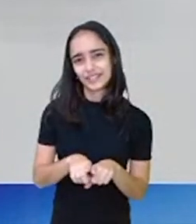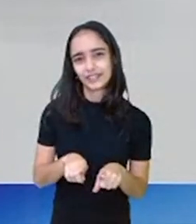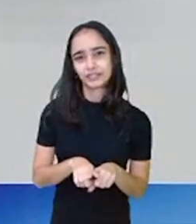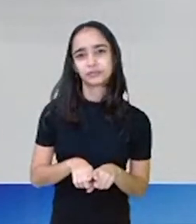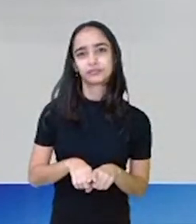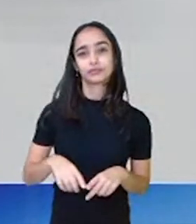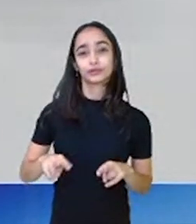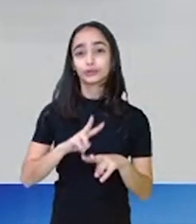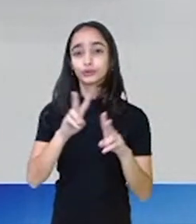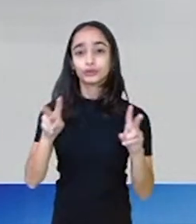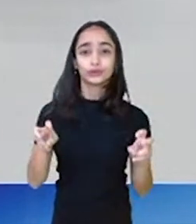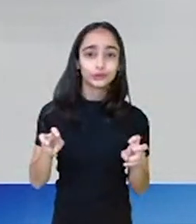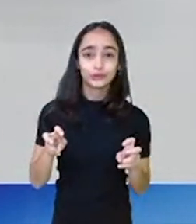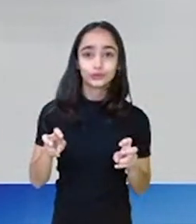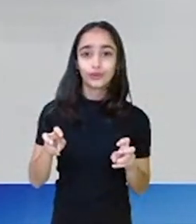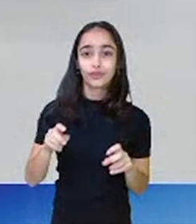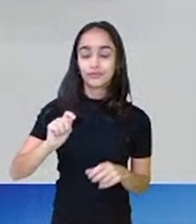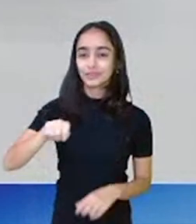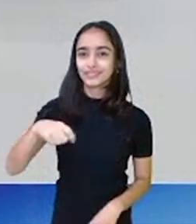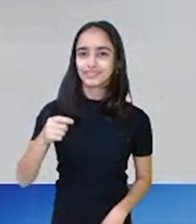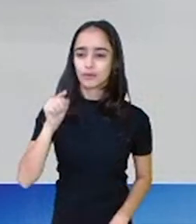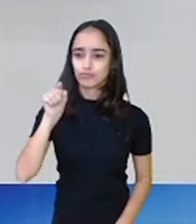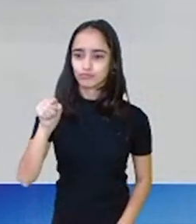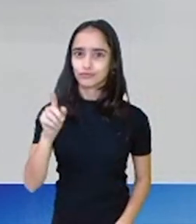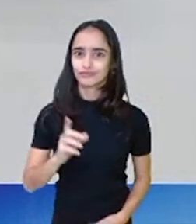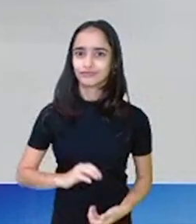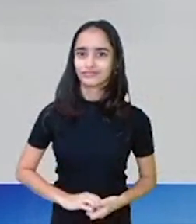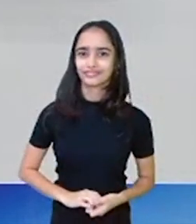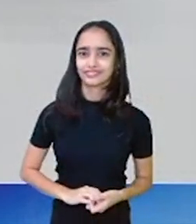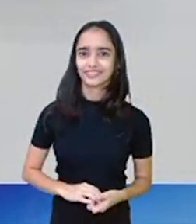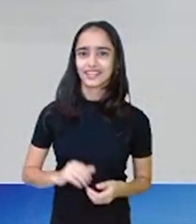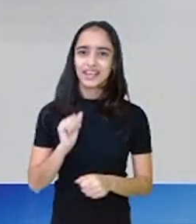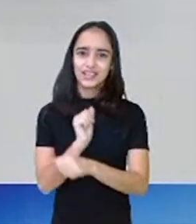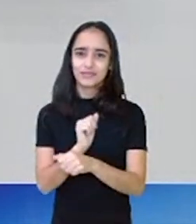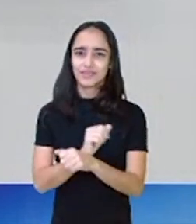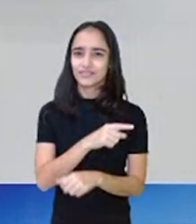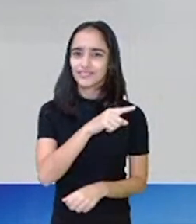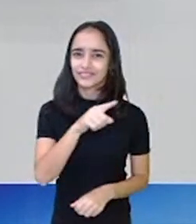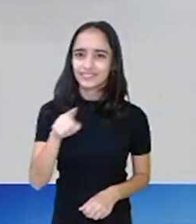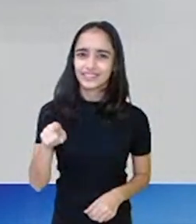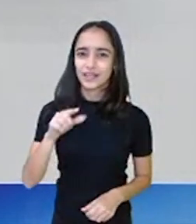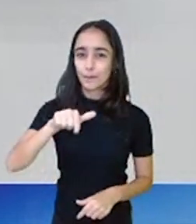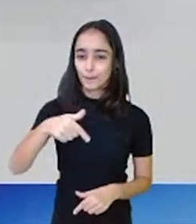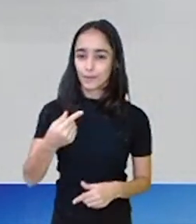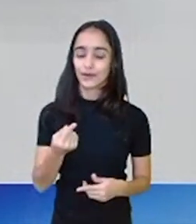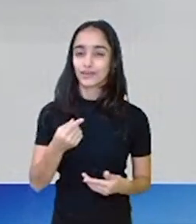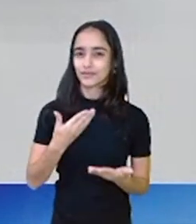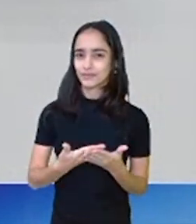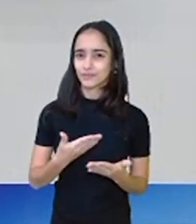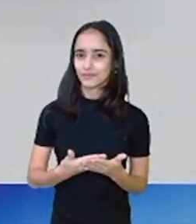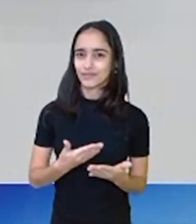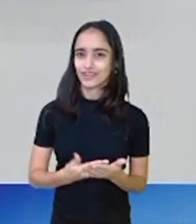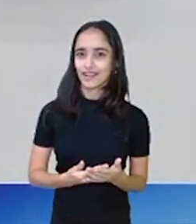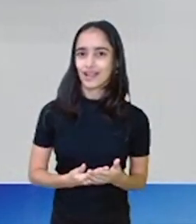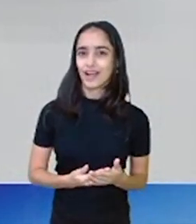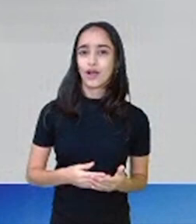sobre sinais de pontuação. Aguardo vocês para um próximo momento, tá bom? Mas continua